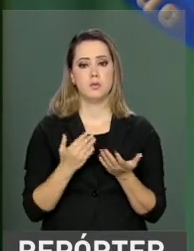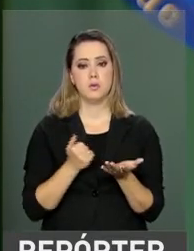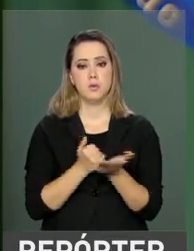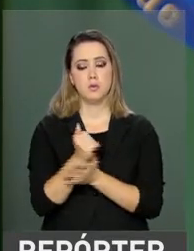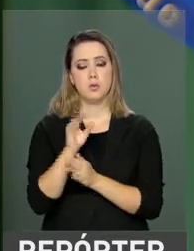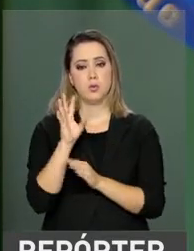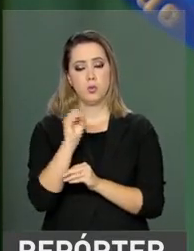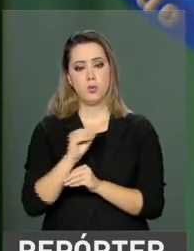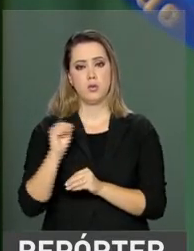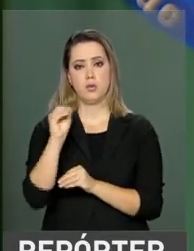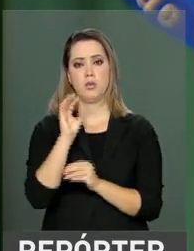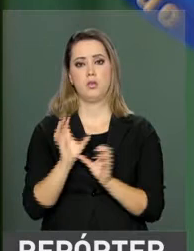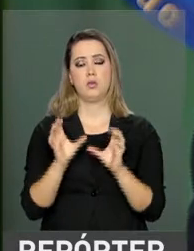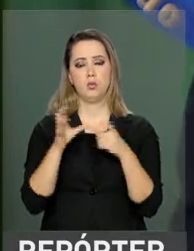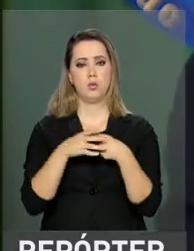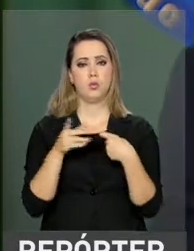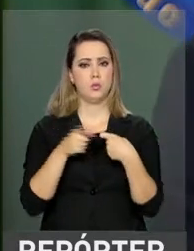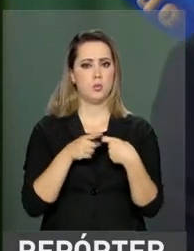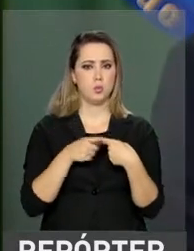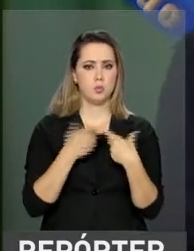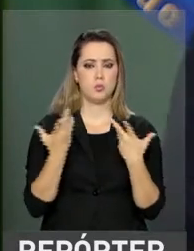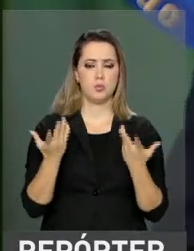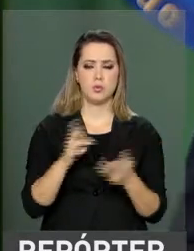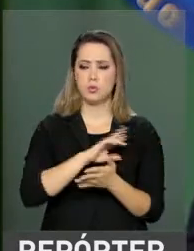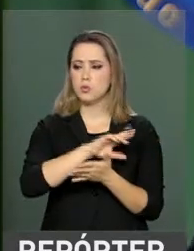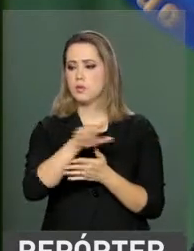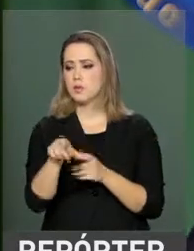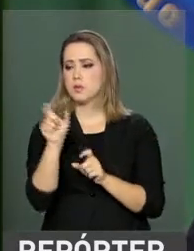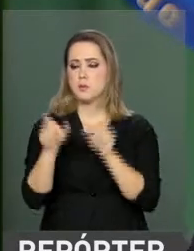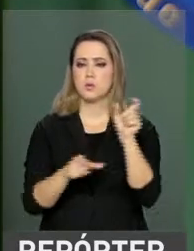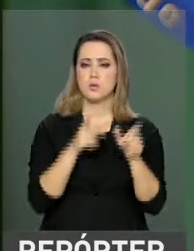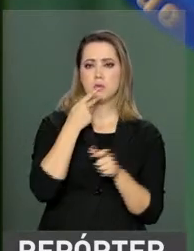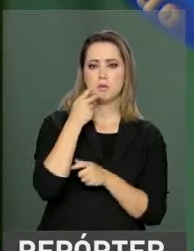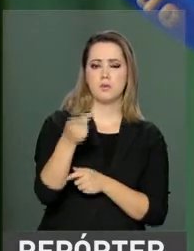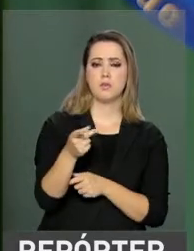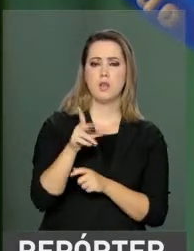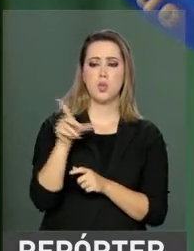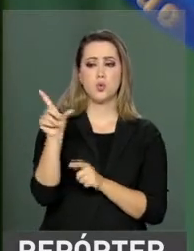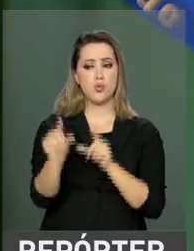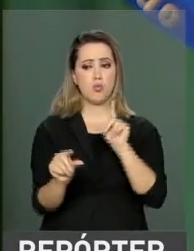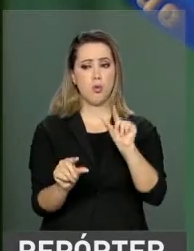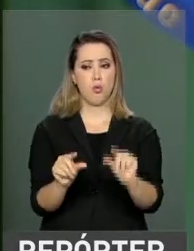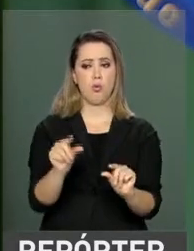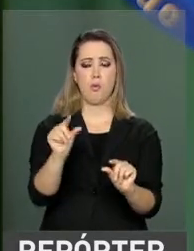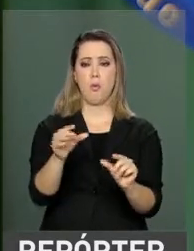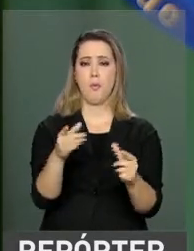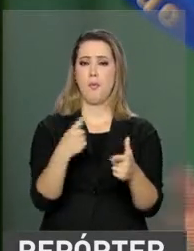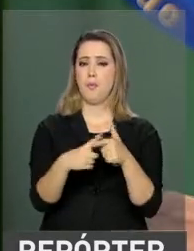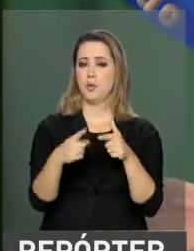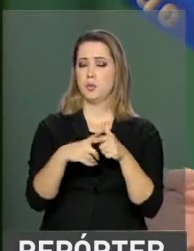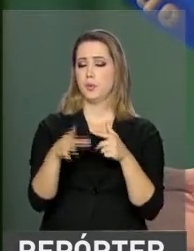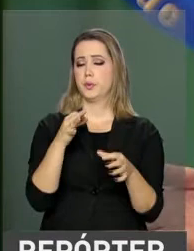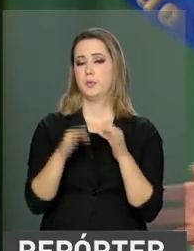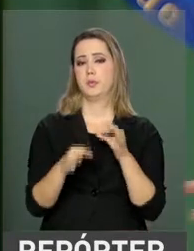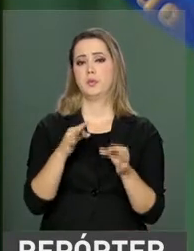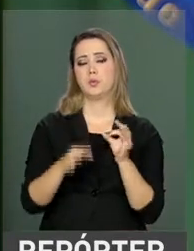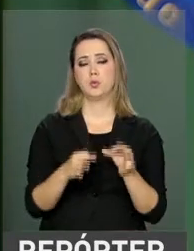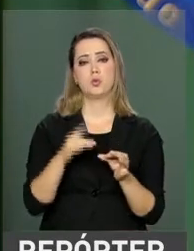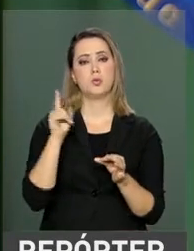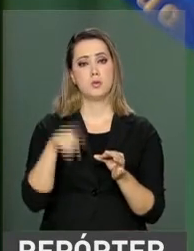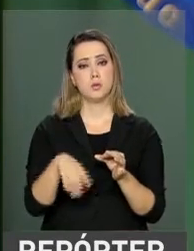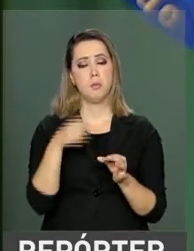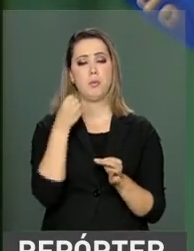privada por isso que tantos falar aqui olha aqui talvez diminua o número de conflitos trabalhistas o que é útil a